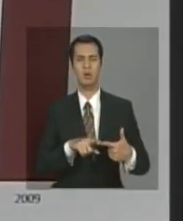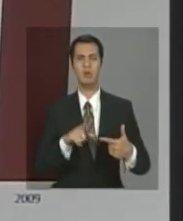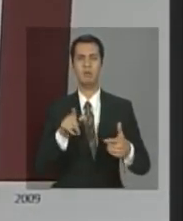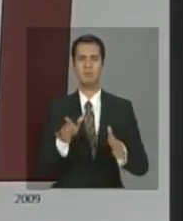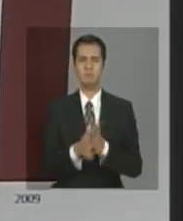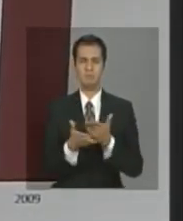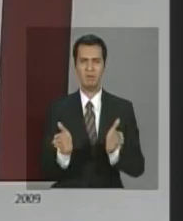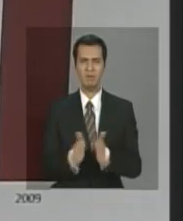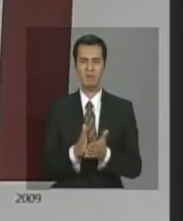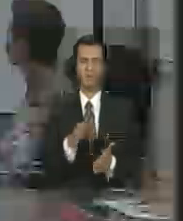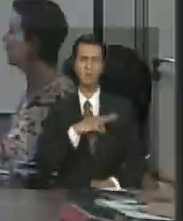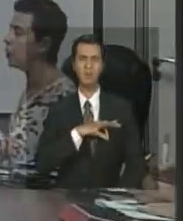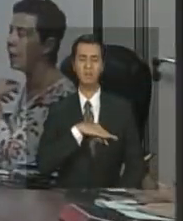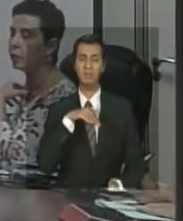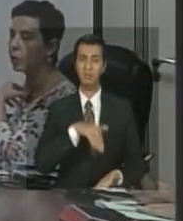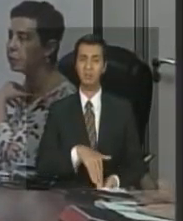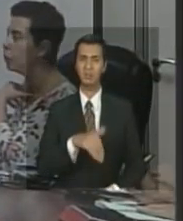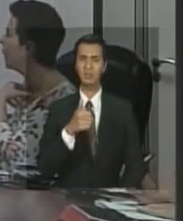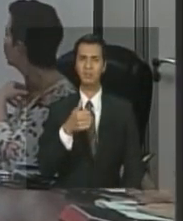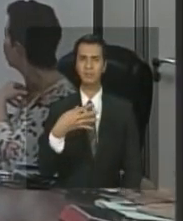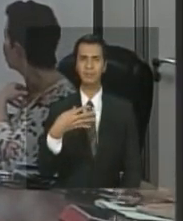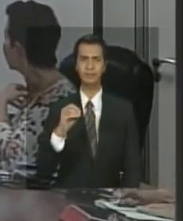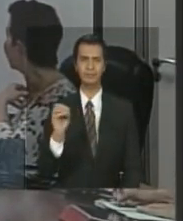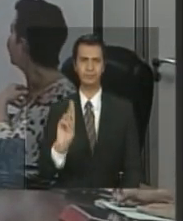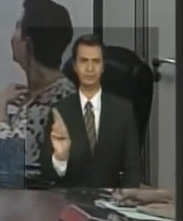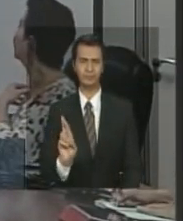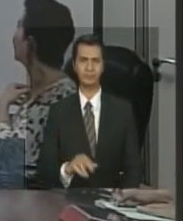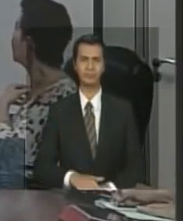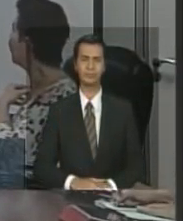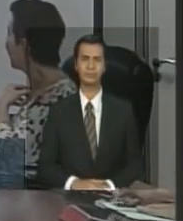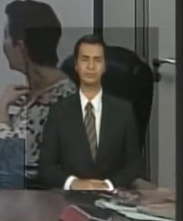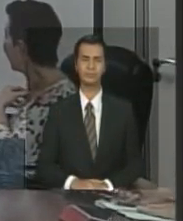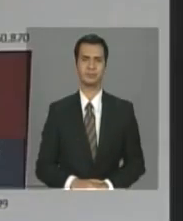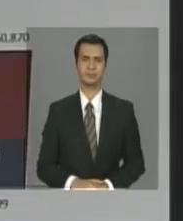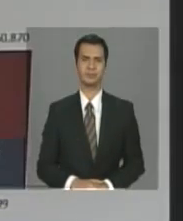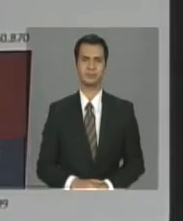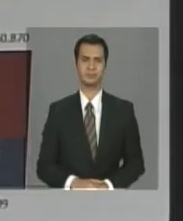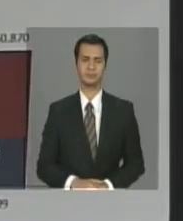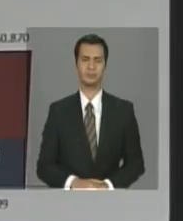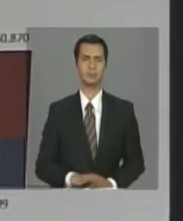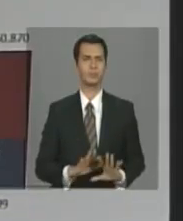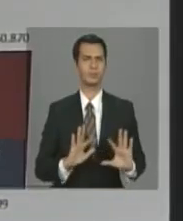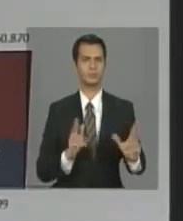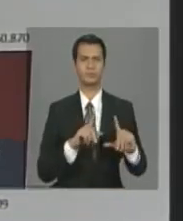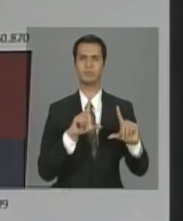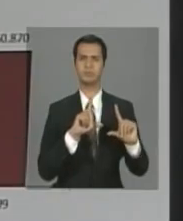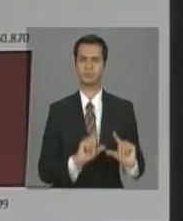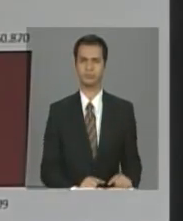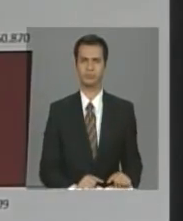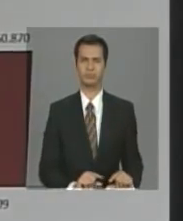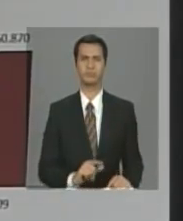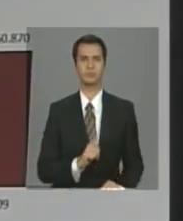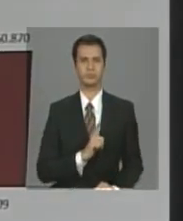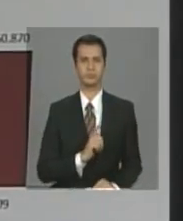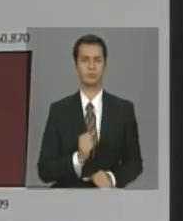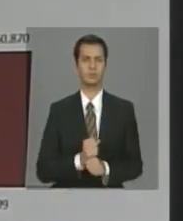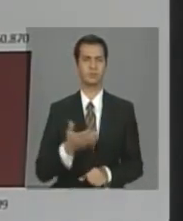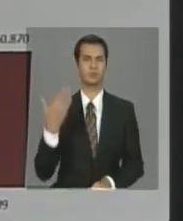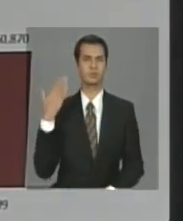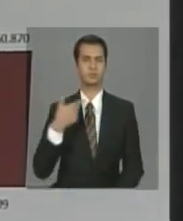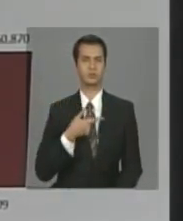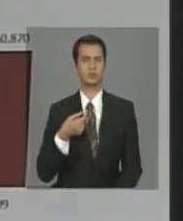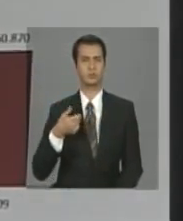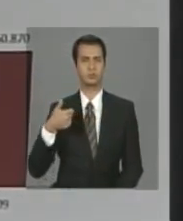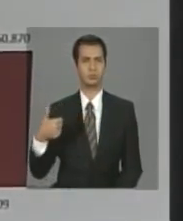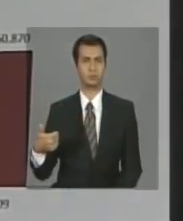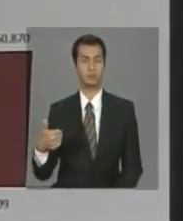só extremamente pobre, que é o recorte do Brasil sem miséria, também cai. Certo? Em 2001 era